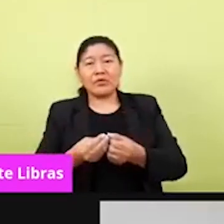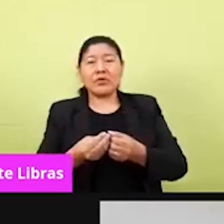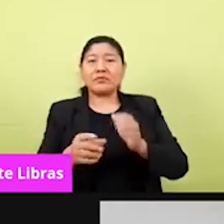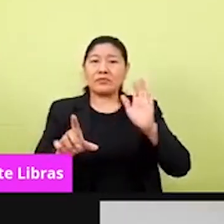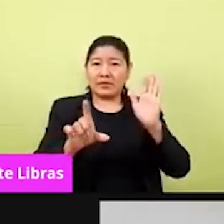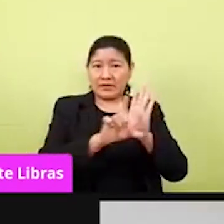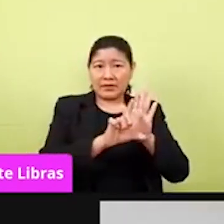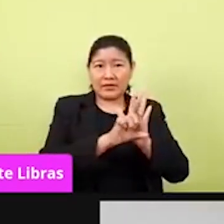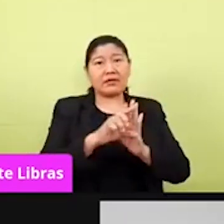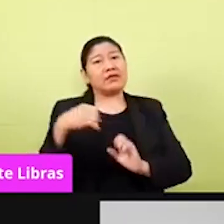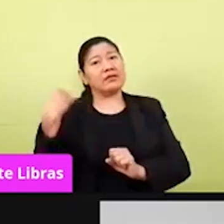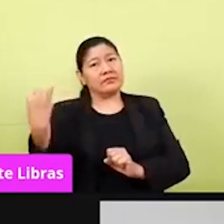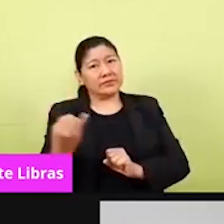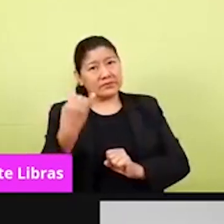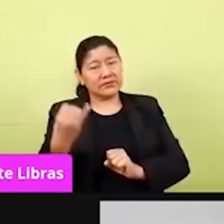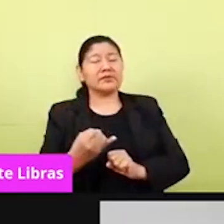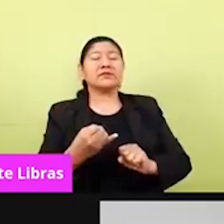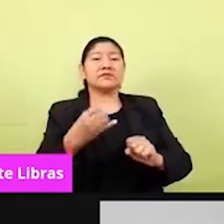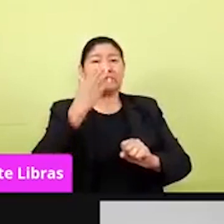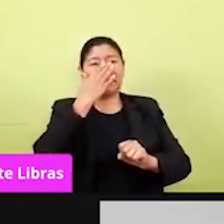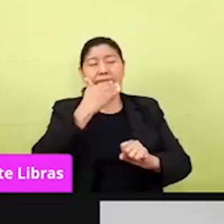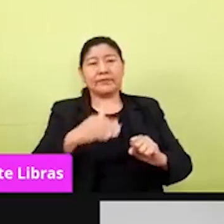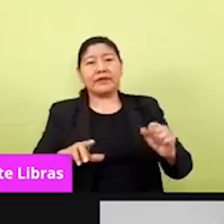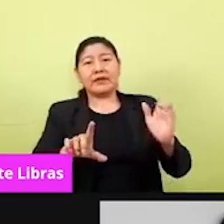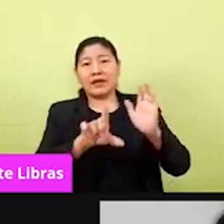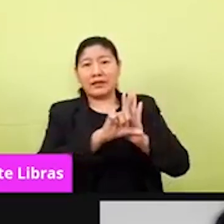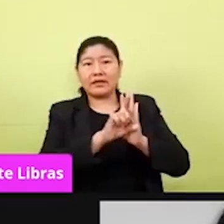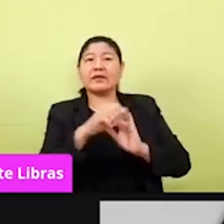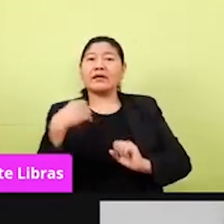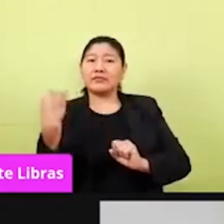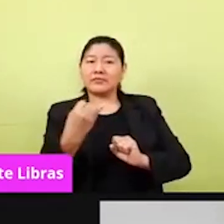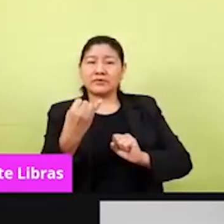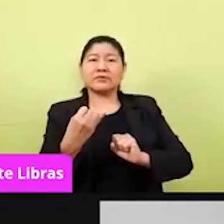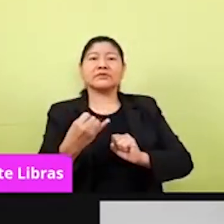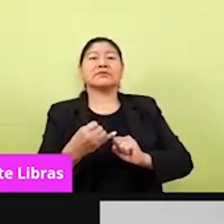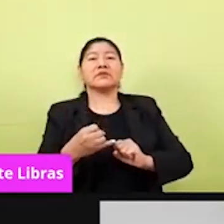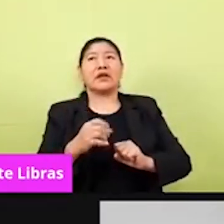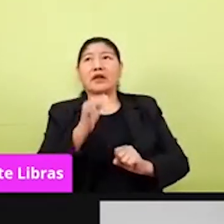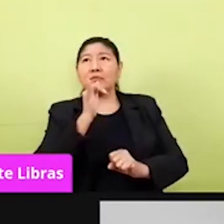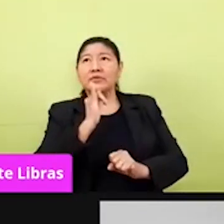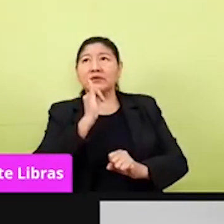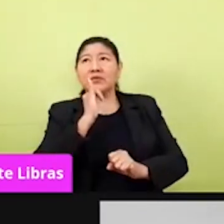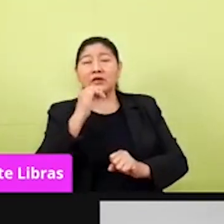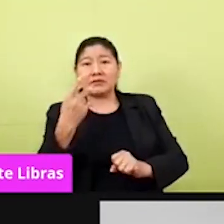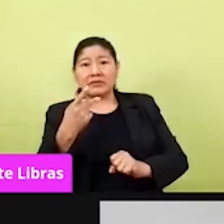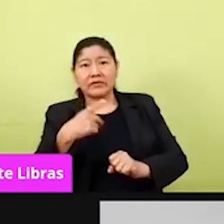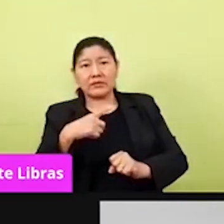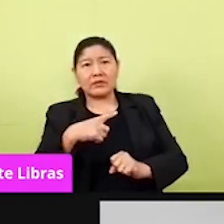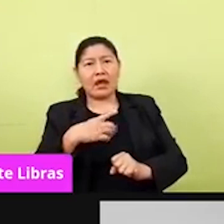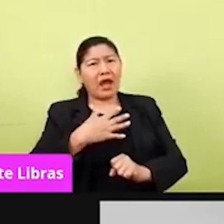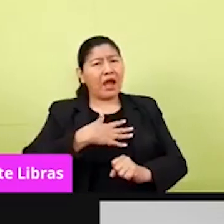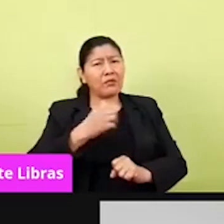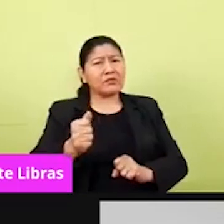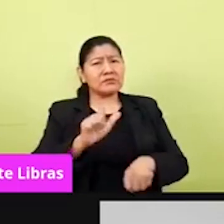escola. Falar que nós estamos à disposição, não é porque é agosto lilás, né, mas nós estamos à disposição